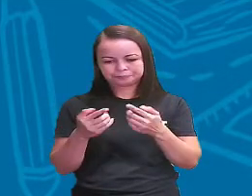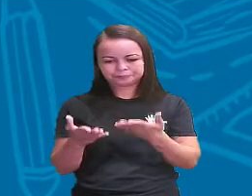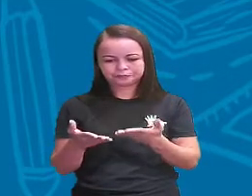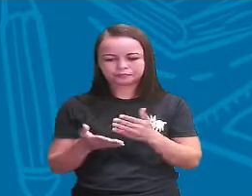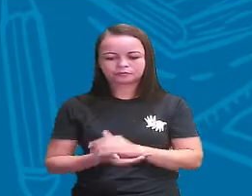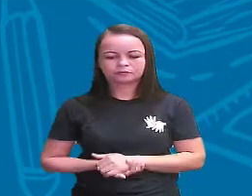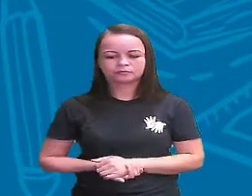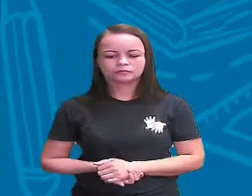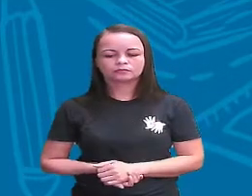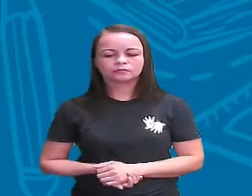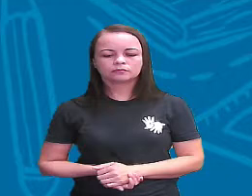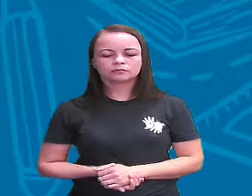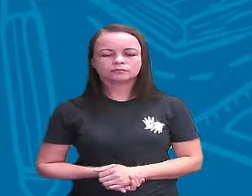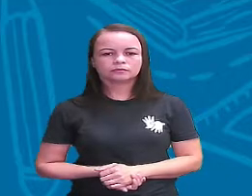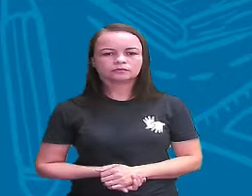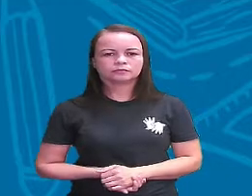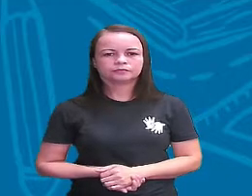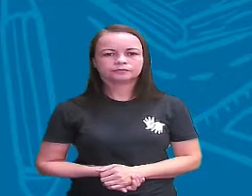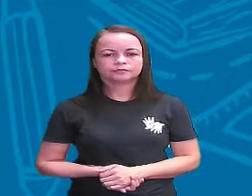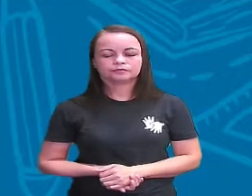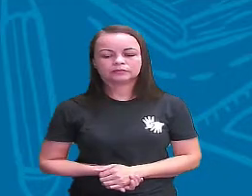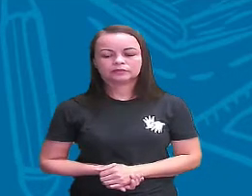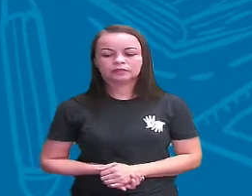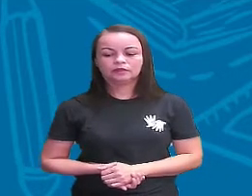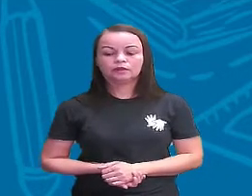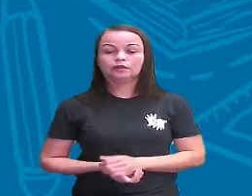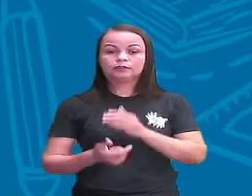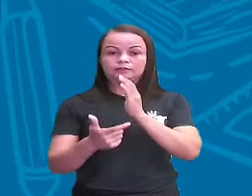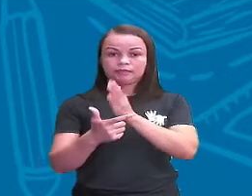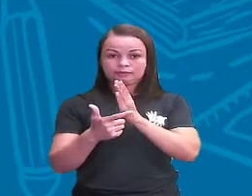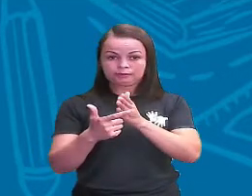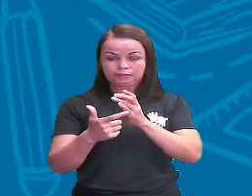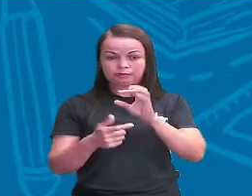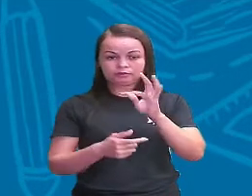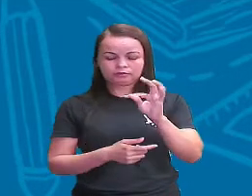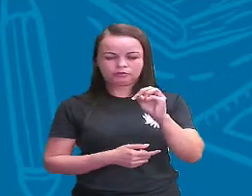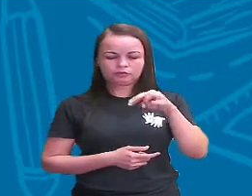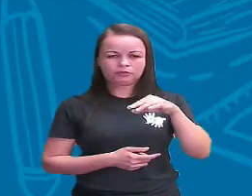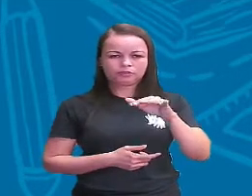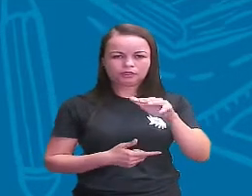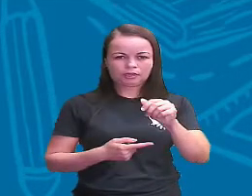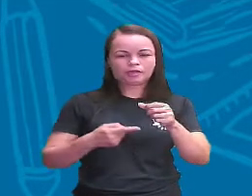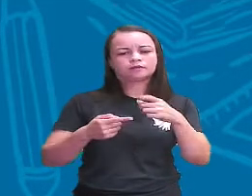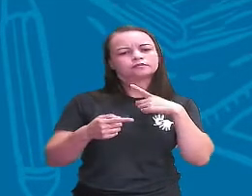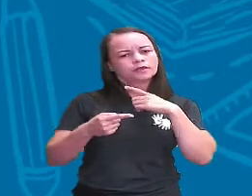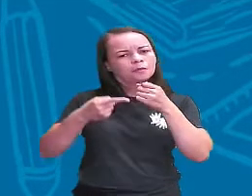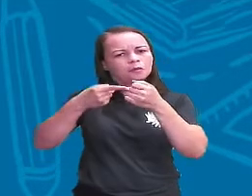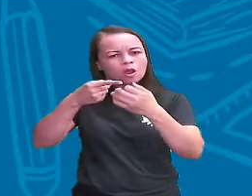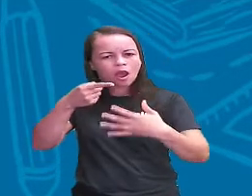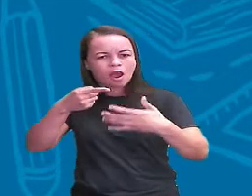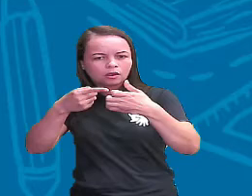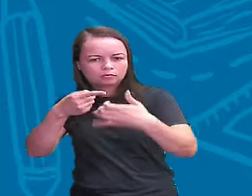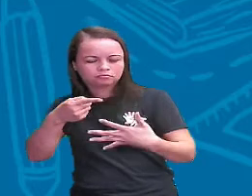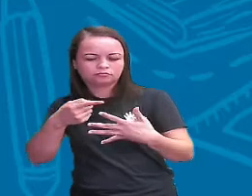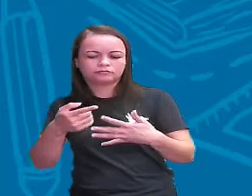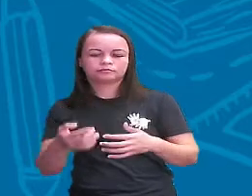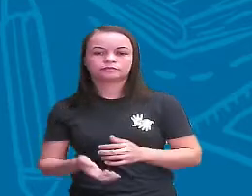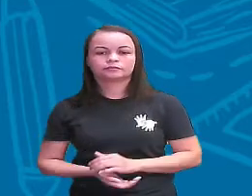Então, olha, na sílaba tônica, a gente tem classificação, tá? Nós